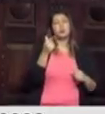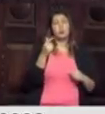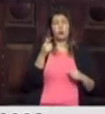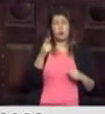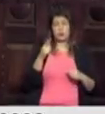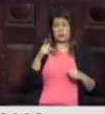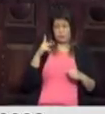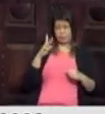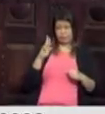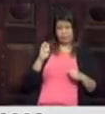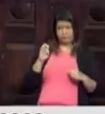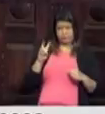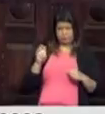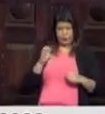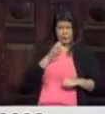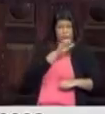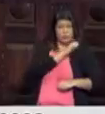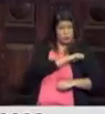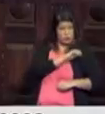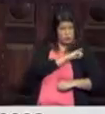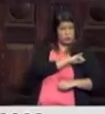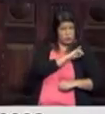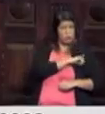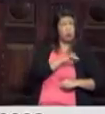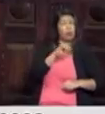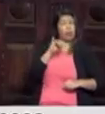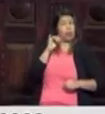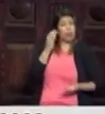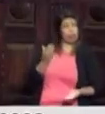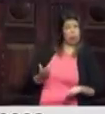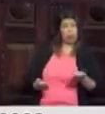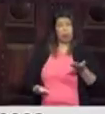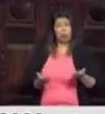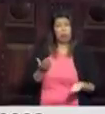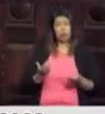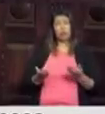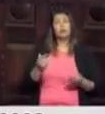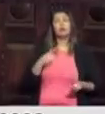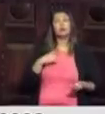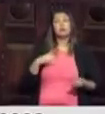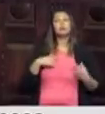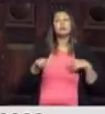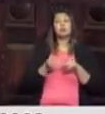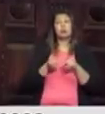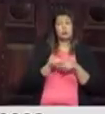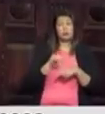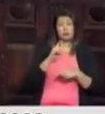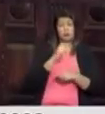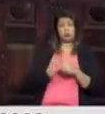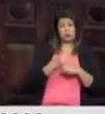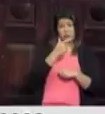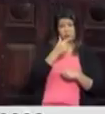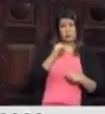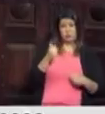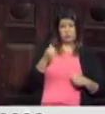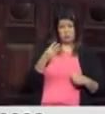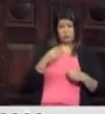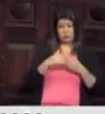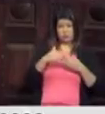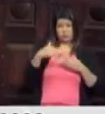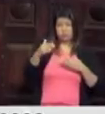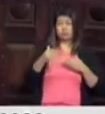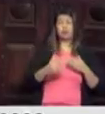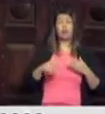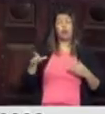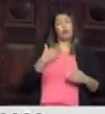A partir de 2012, o governo do Estado começou a retirar receitas vinculadas ao nosso fundo